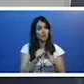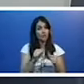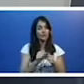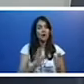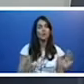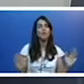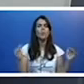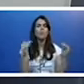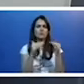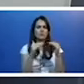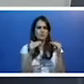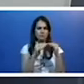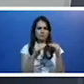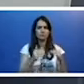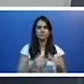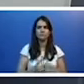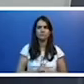proporção, ok?